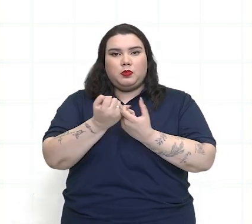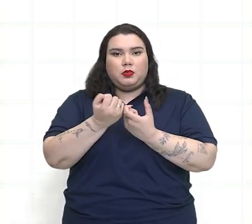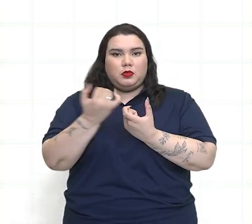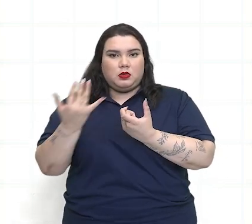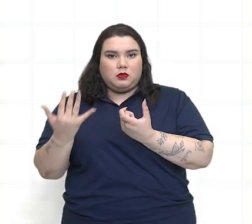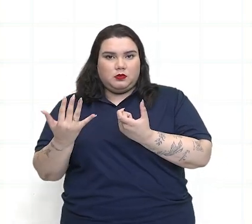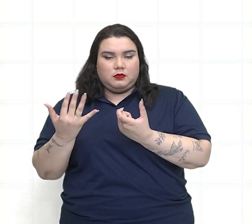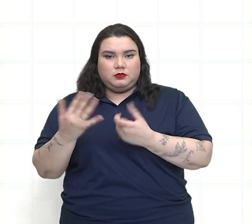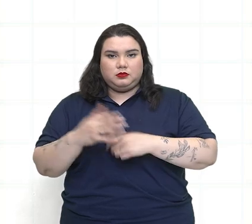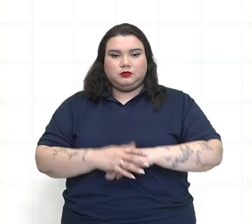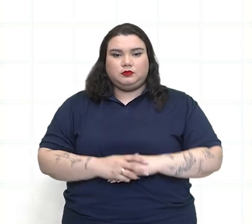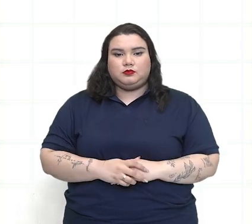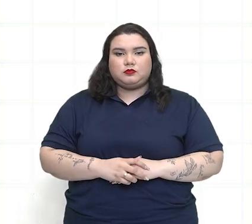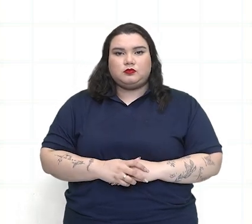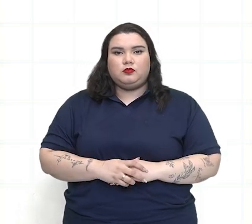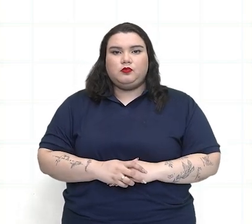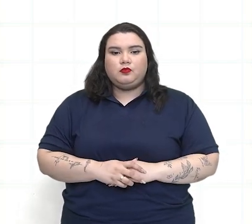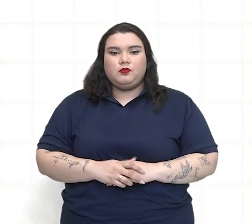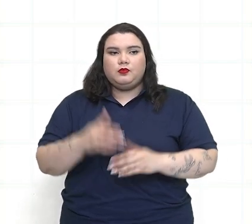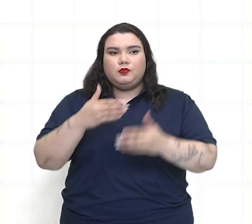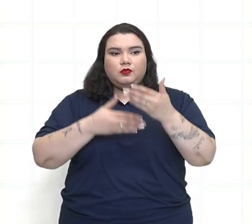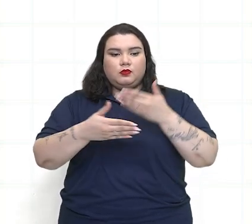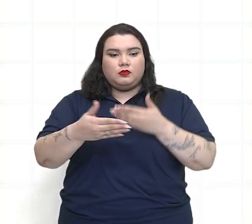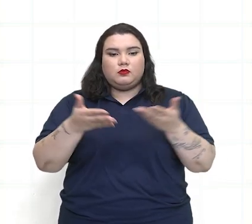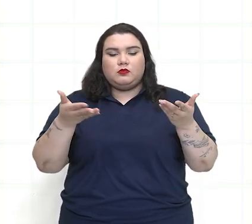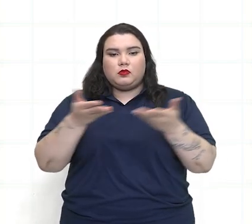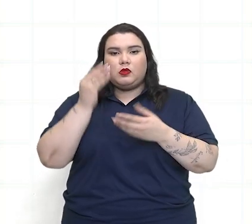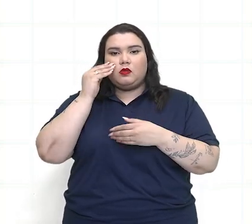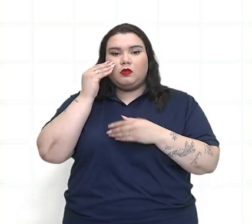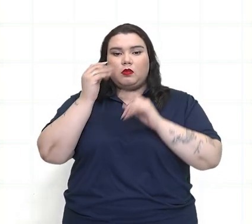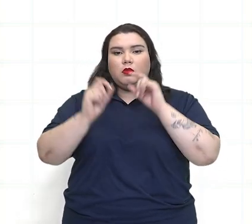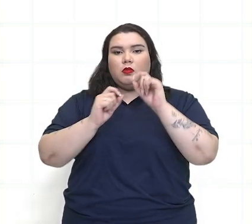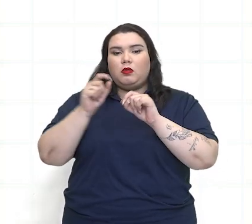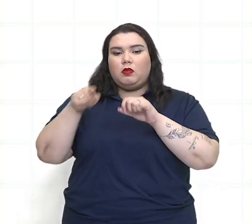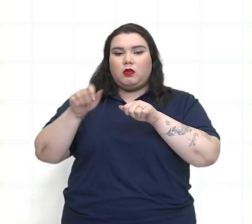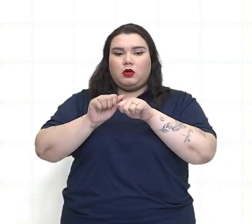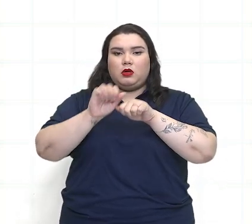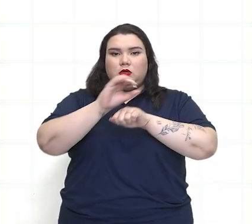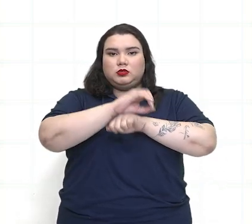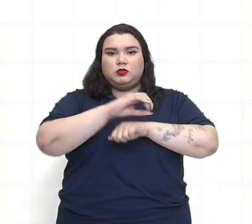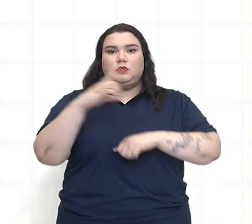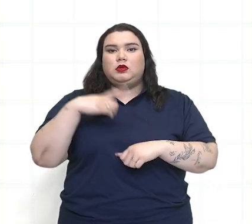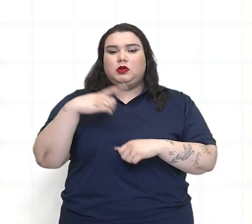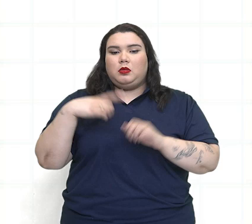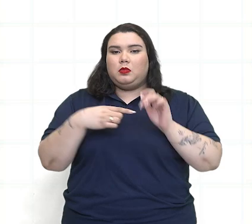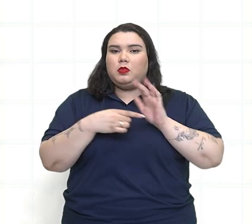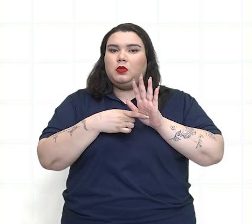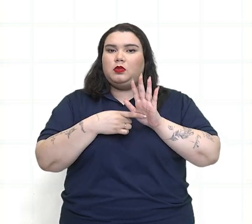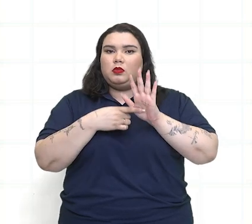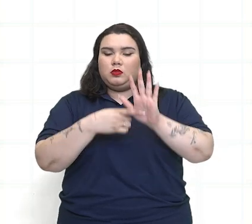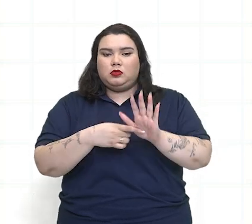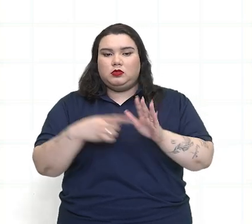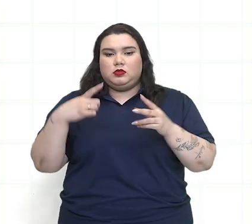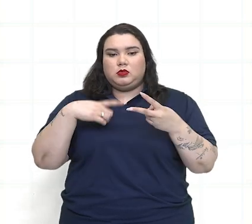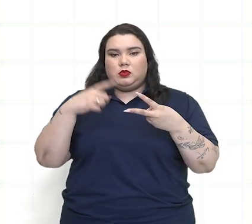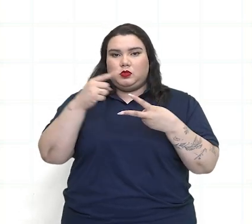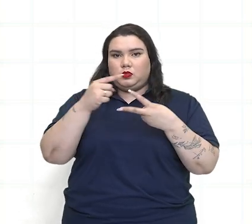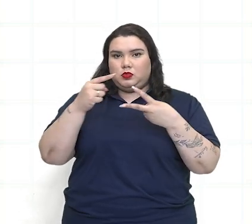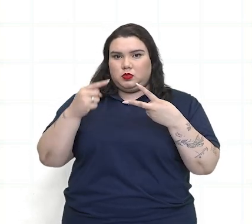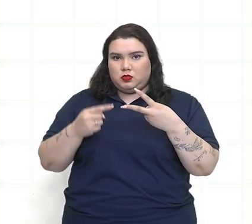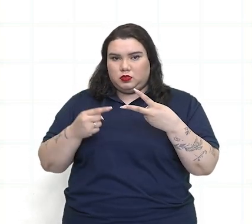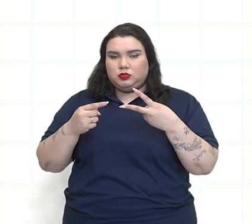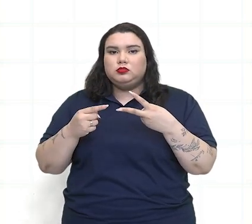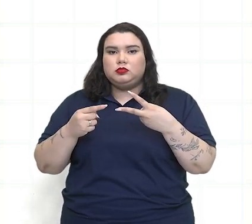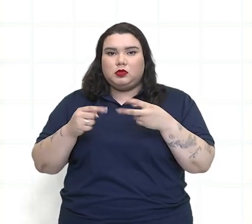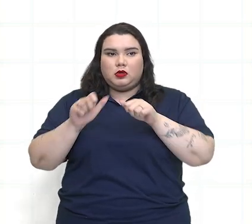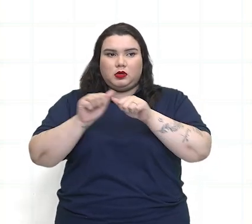plural. Vamos ver aqui, então, que o artigo, ele tem uma classificação. Nós temos duas classes